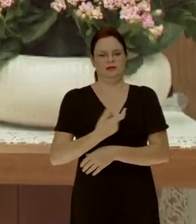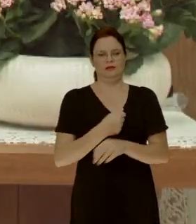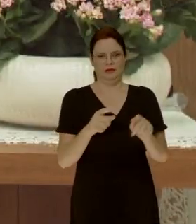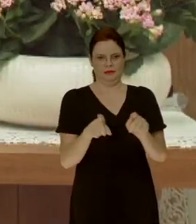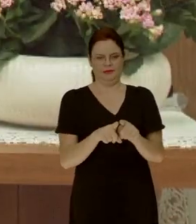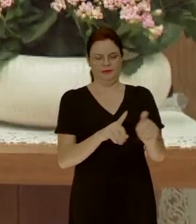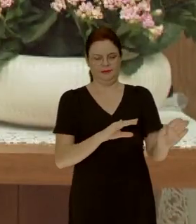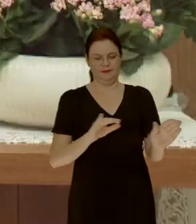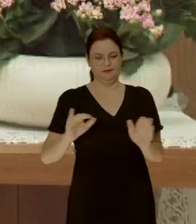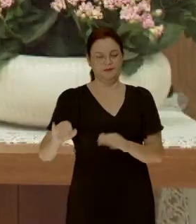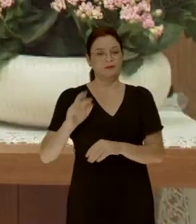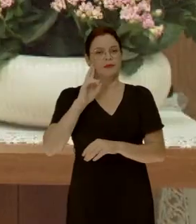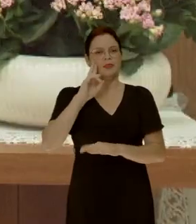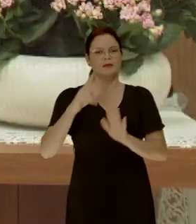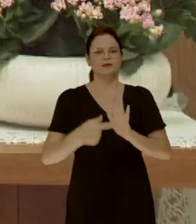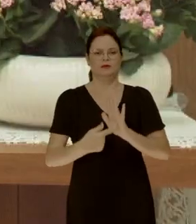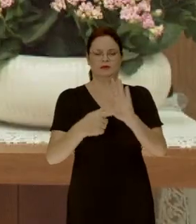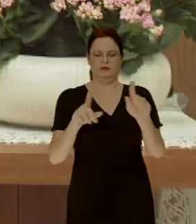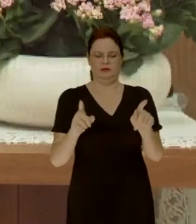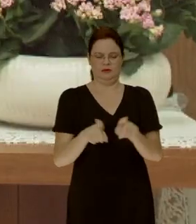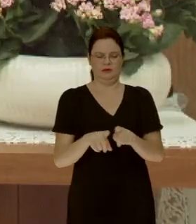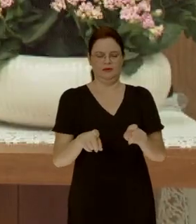O Senhor mostrou ainda